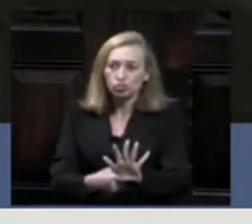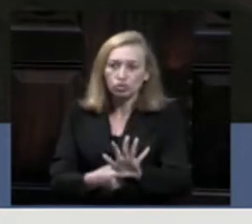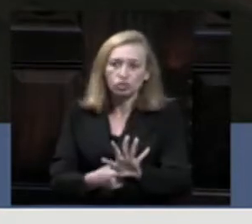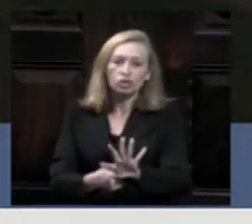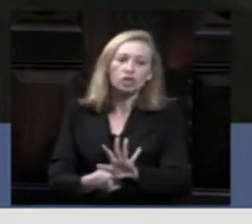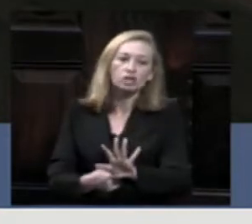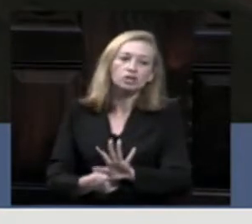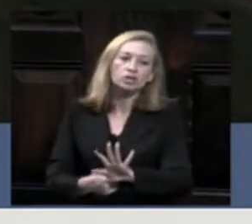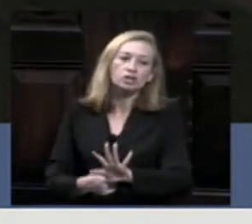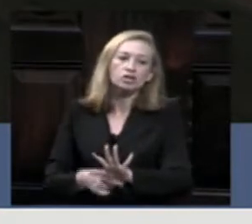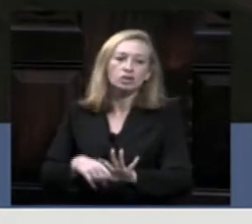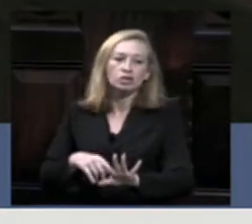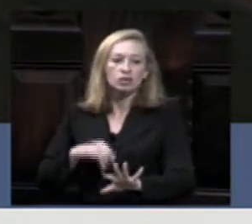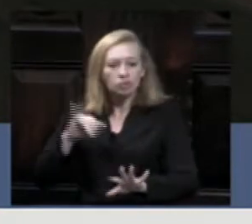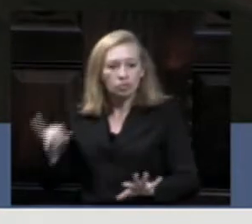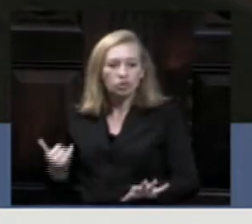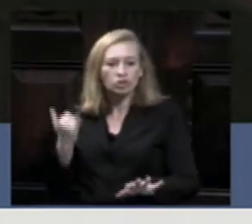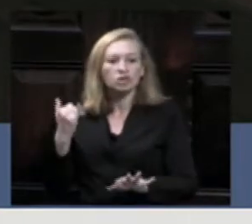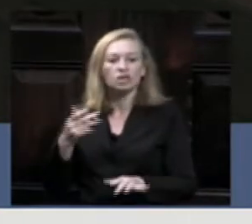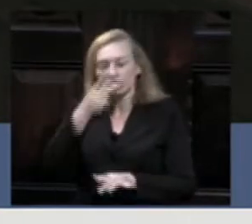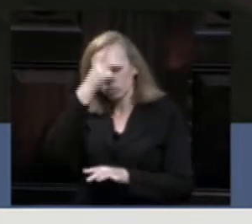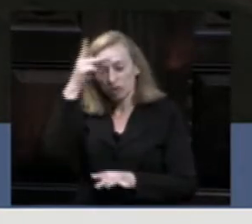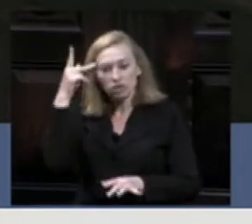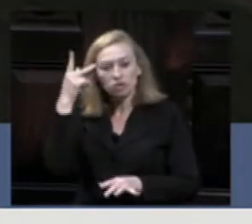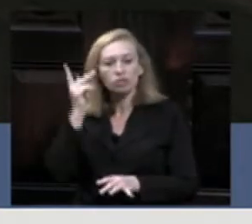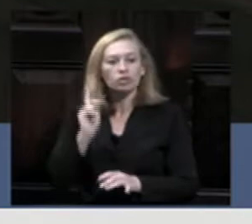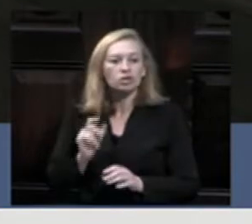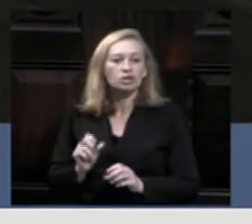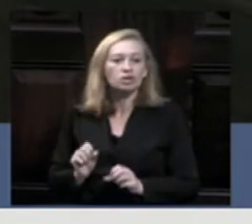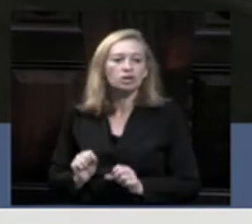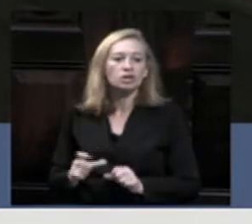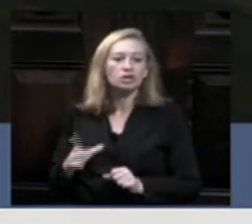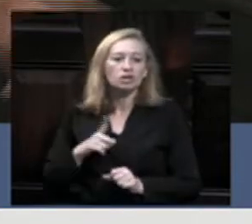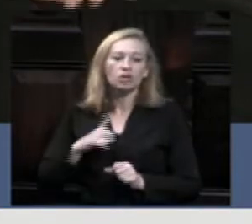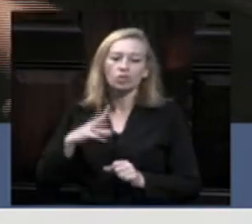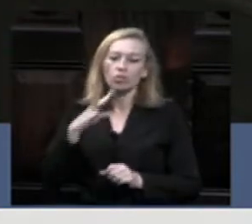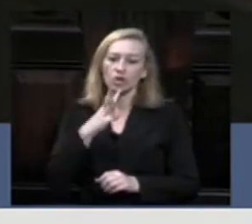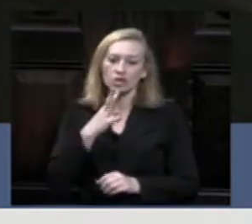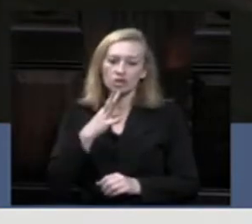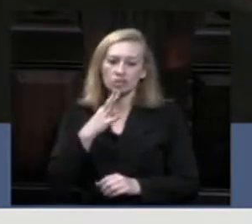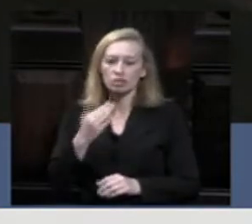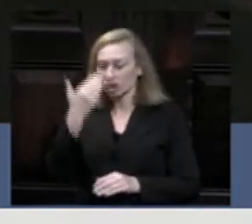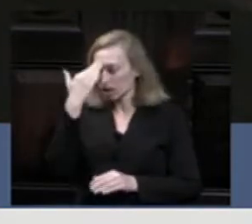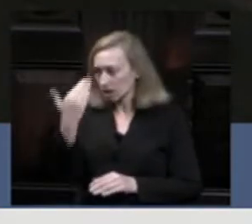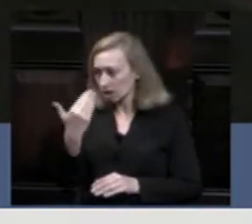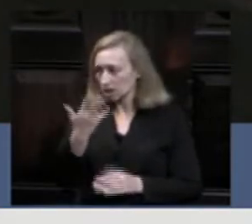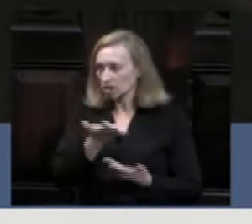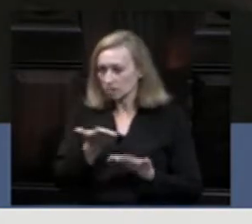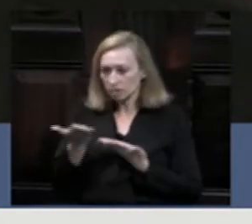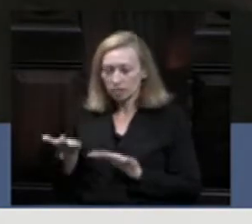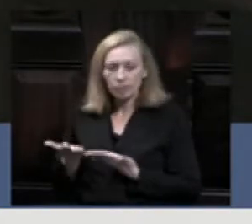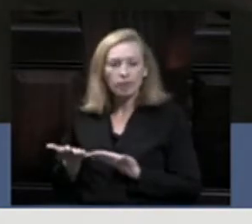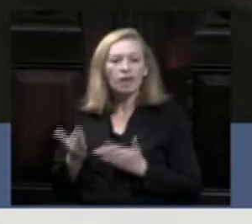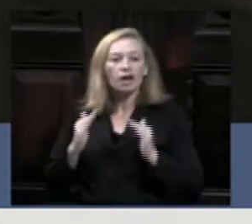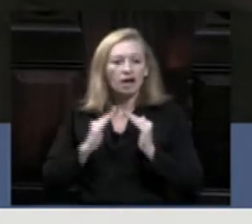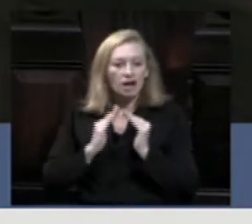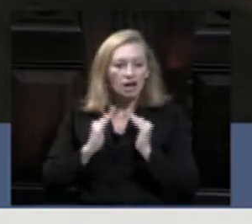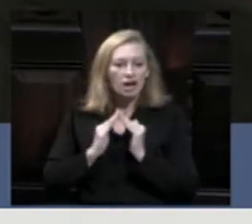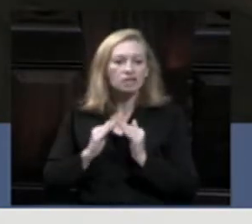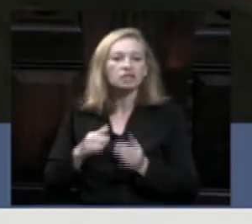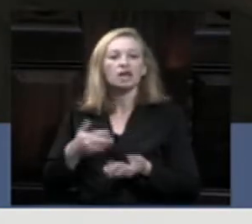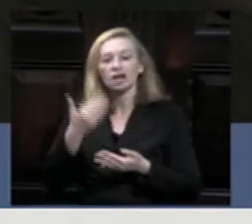a oportunidade das pessoas terem conhecimento. Então, eu agradeço à Casa, agradeço